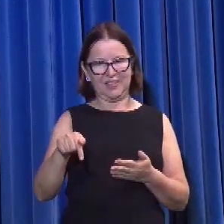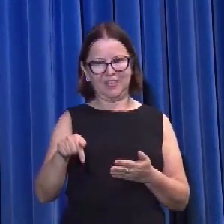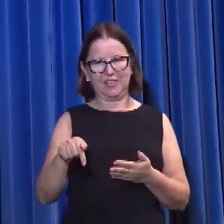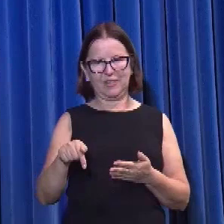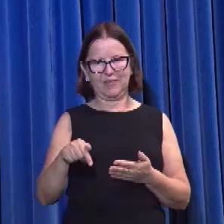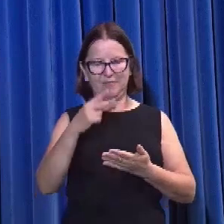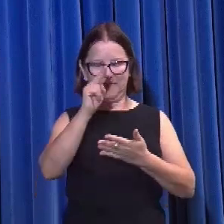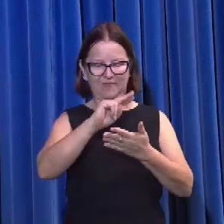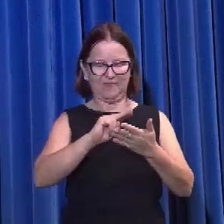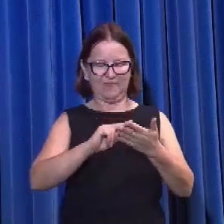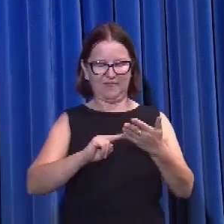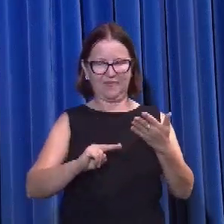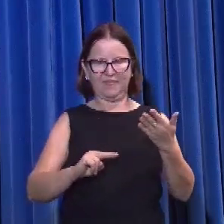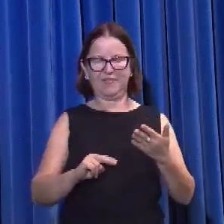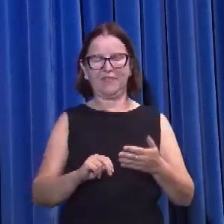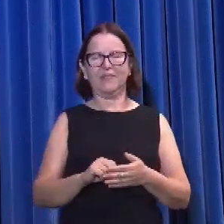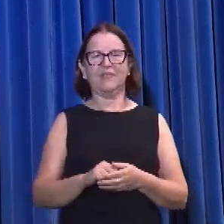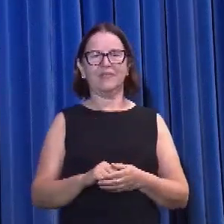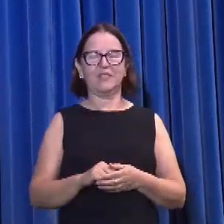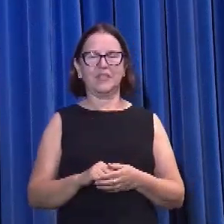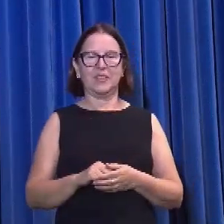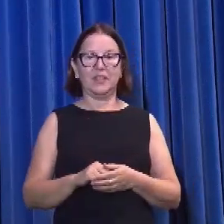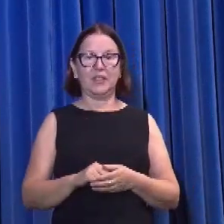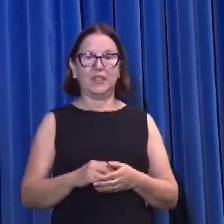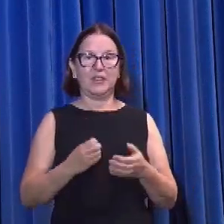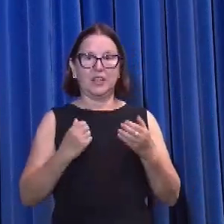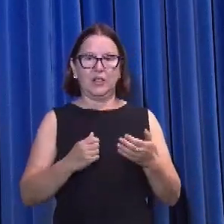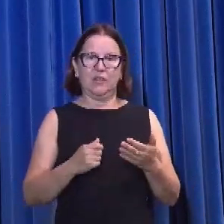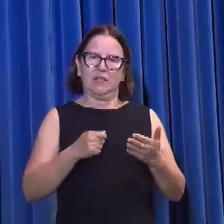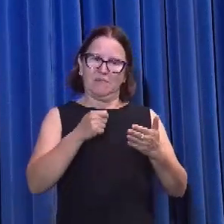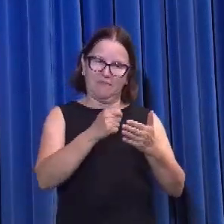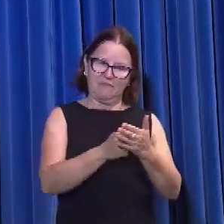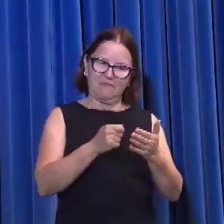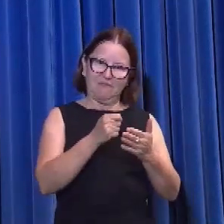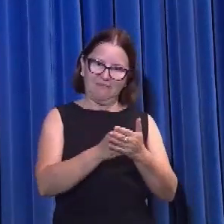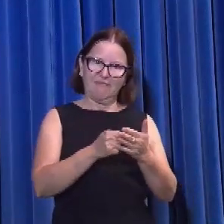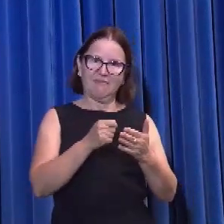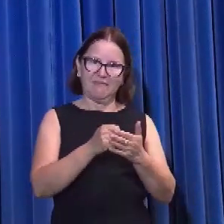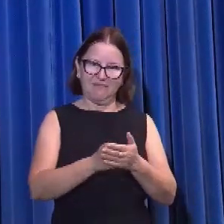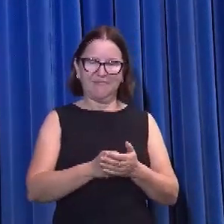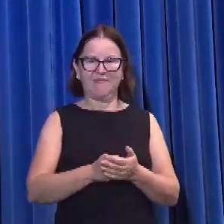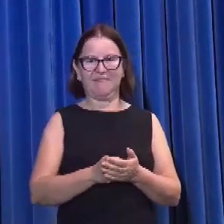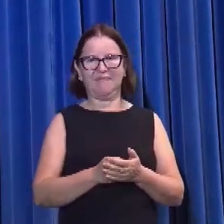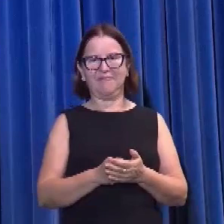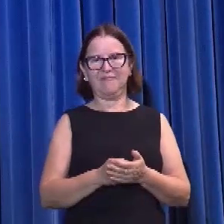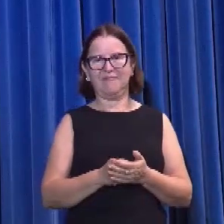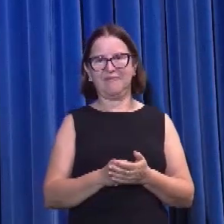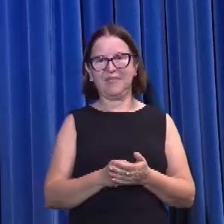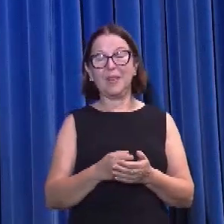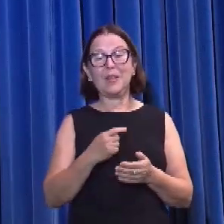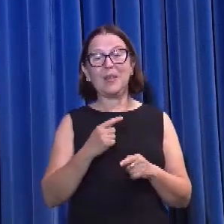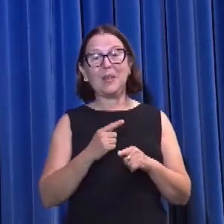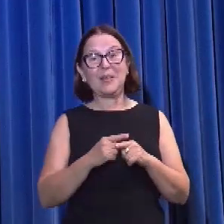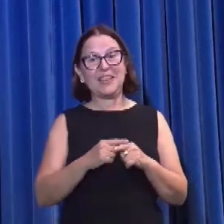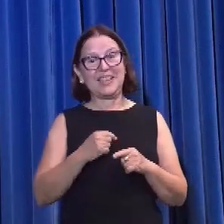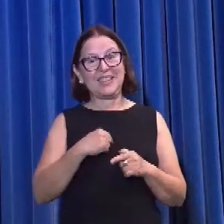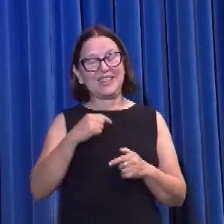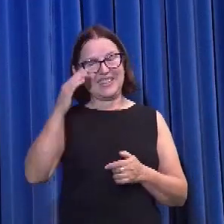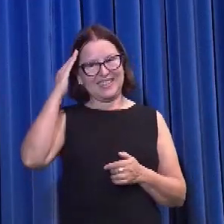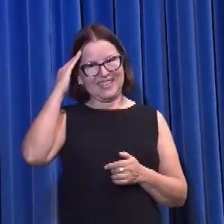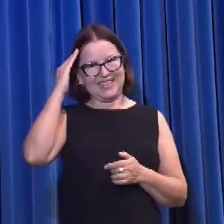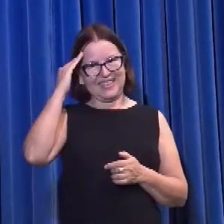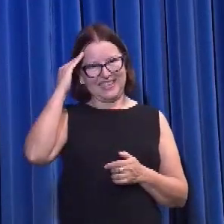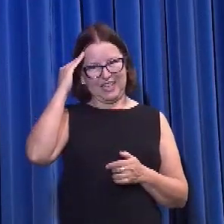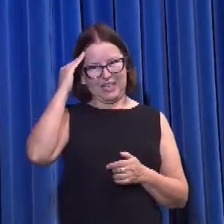Vamos lá. Eu quero bater nisso, meus irmãos. Eu quero bater nisto. Porque eu sei,